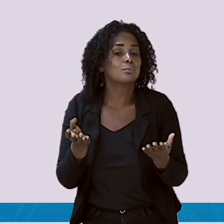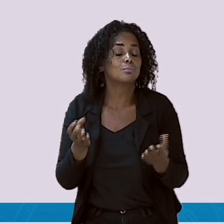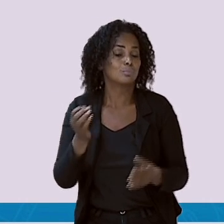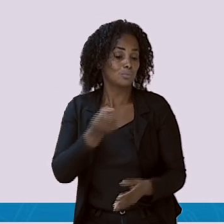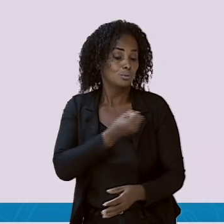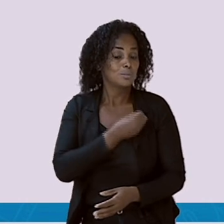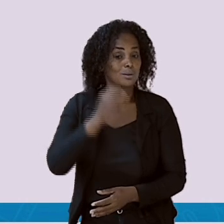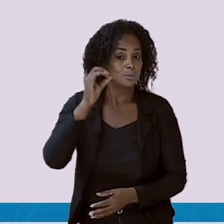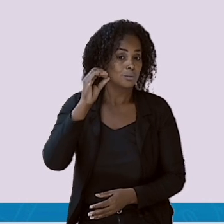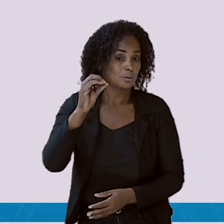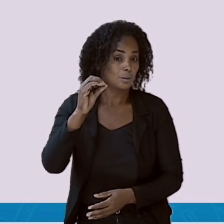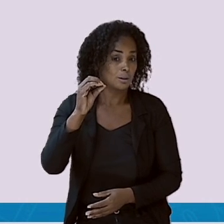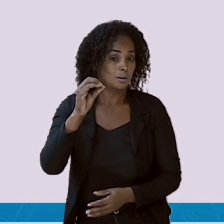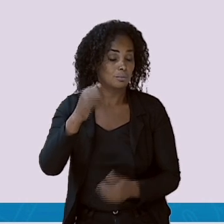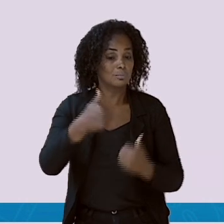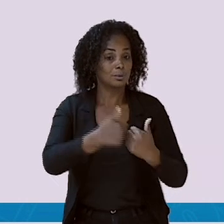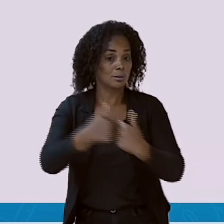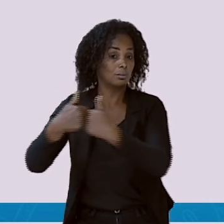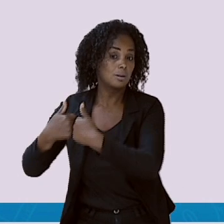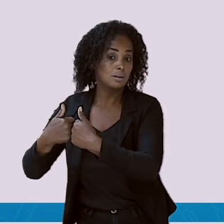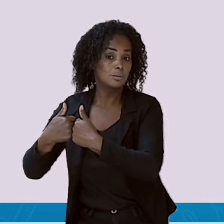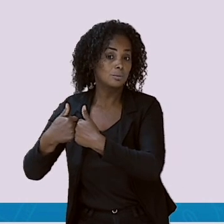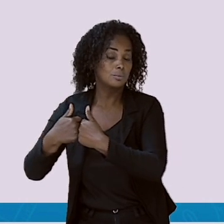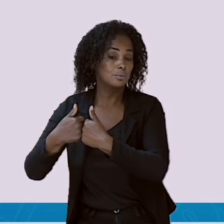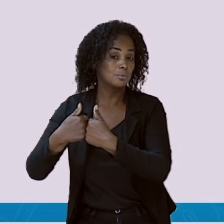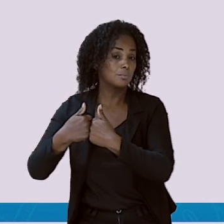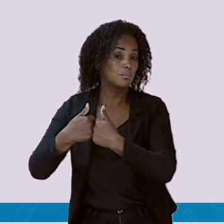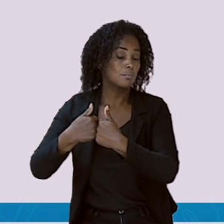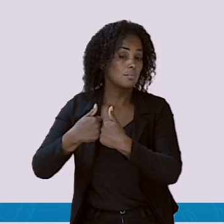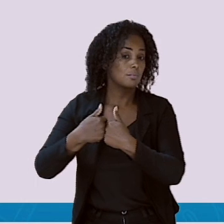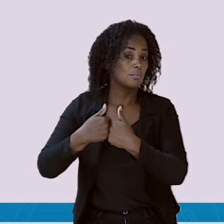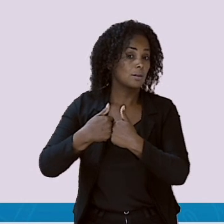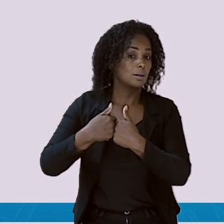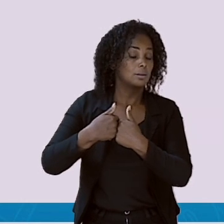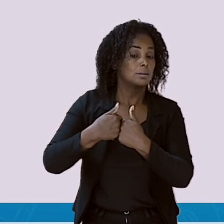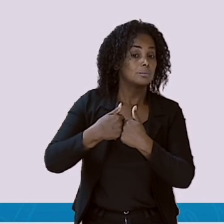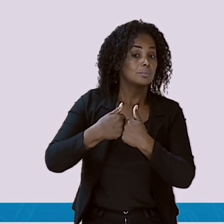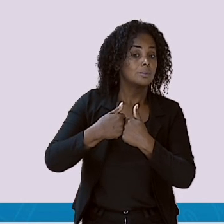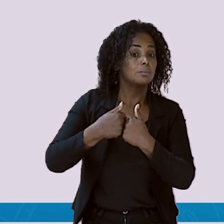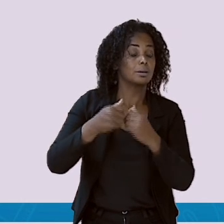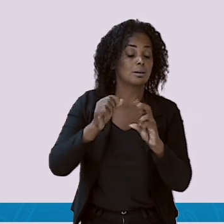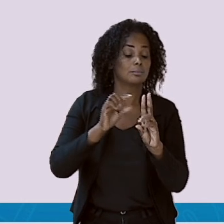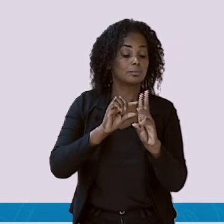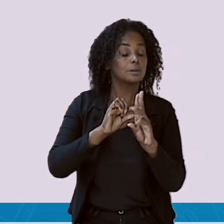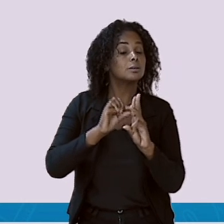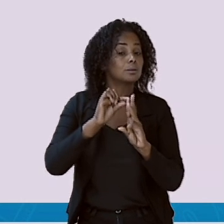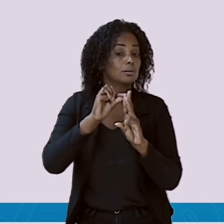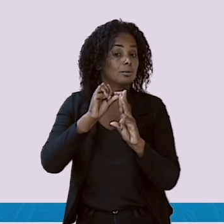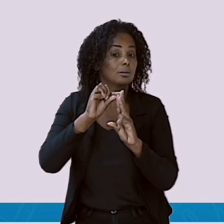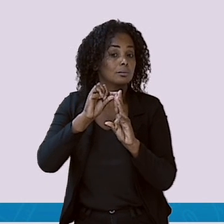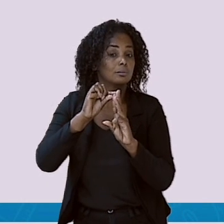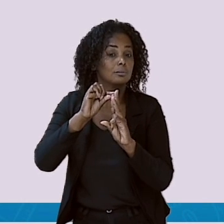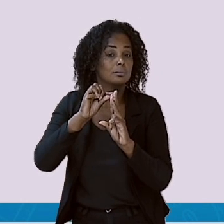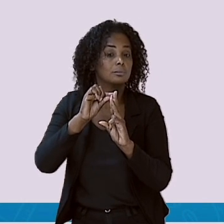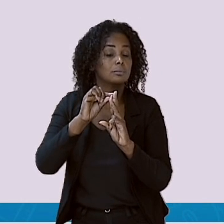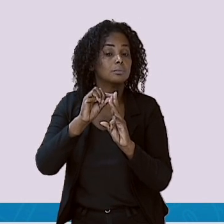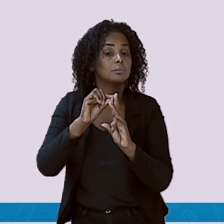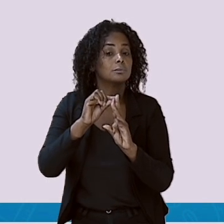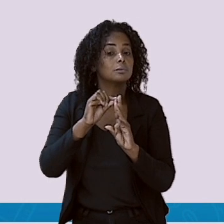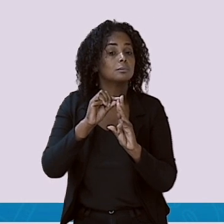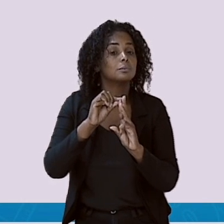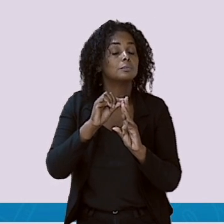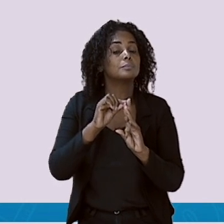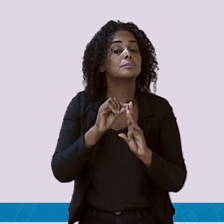está do lado da minha centena e já é o 0, eu permaneço do jeito que tá,